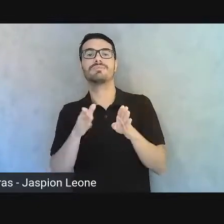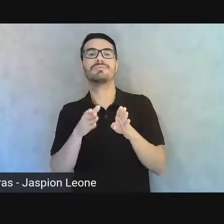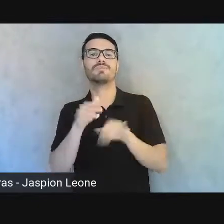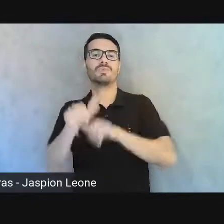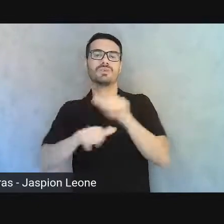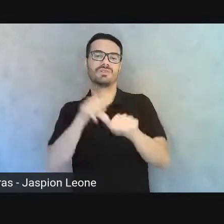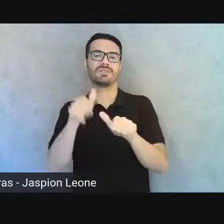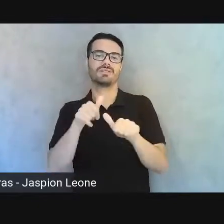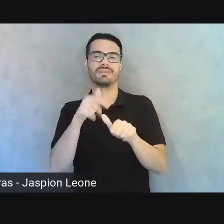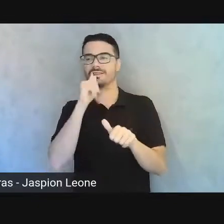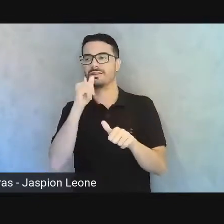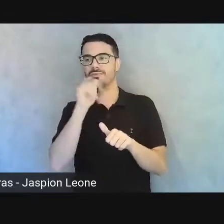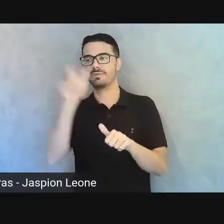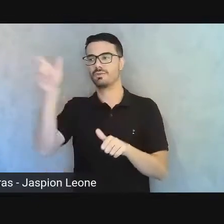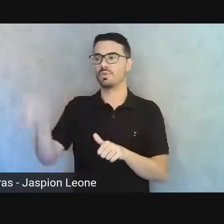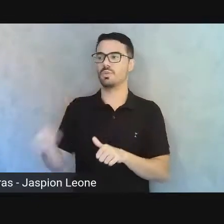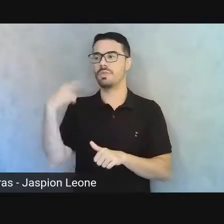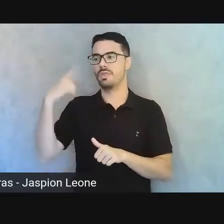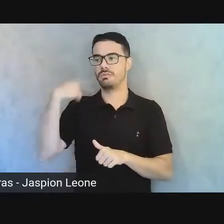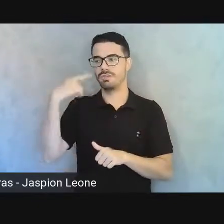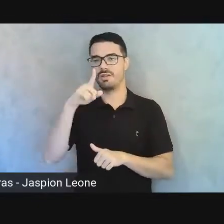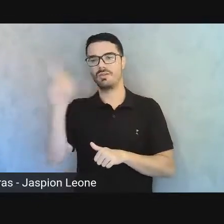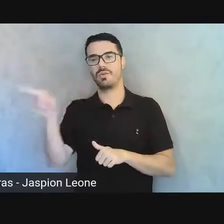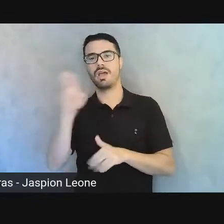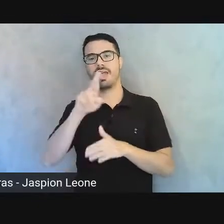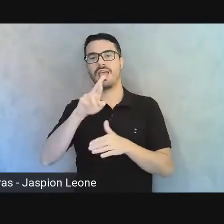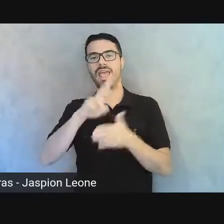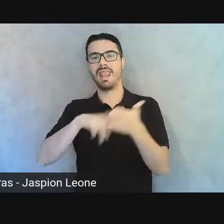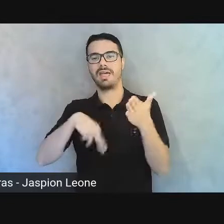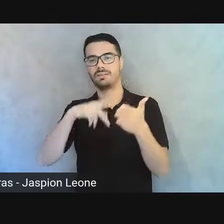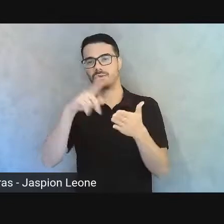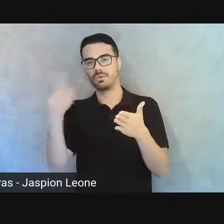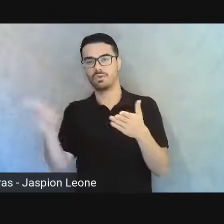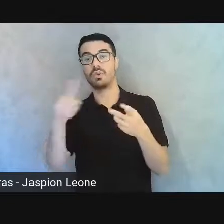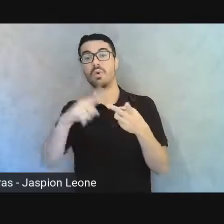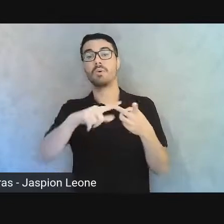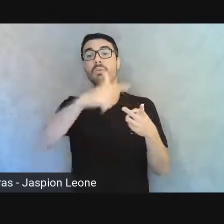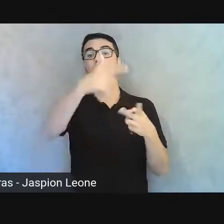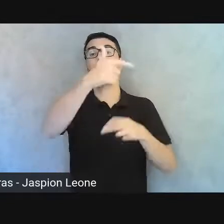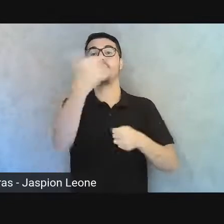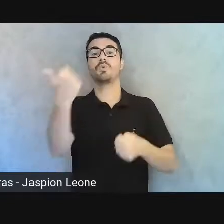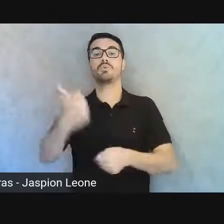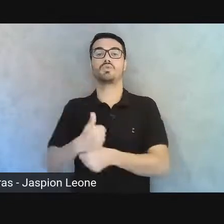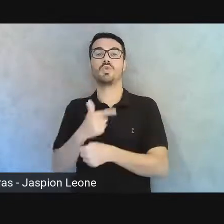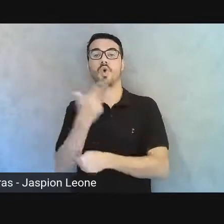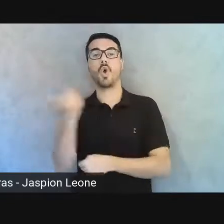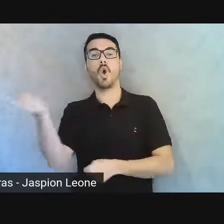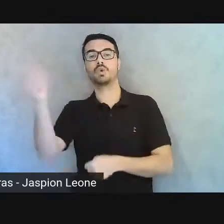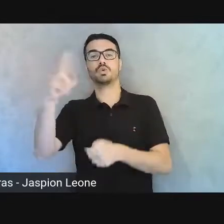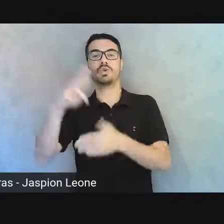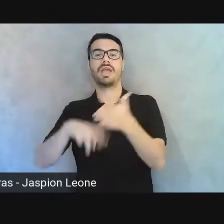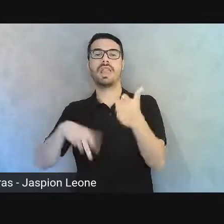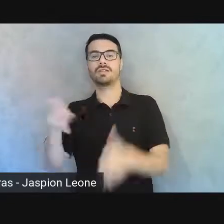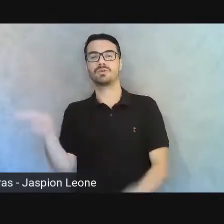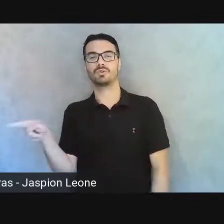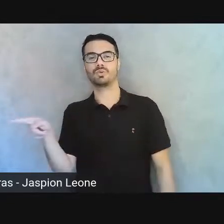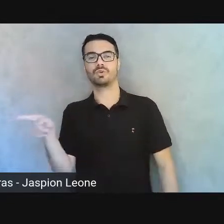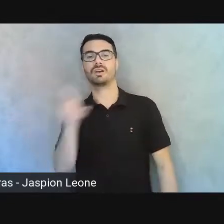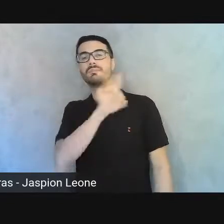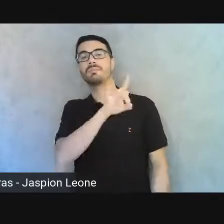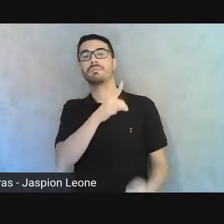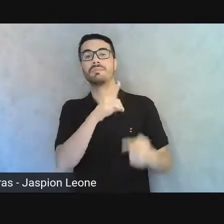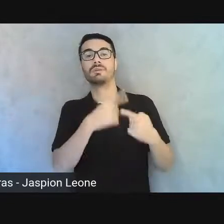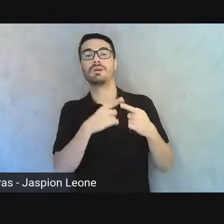relator. Justamente porque, assim como eu trago uma bagagem de conhecimento, de experiência pessoal sobre o assunto, cada relator tem a